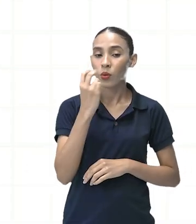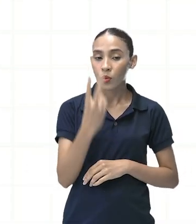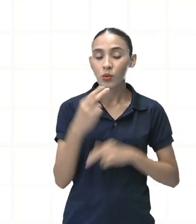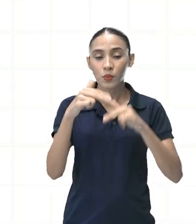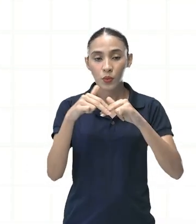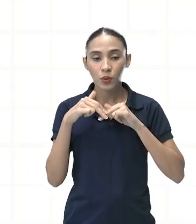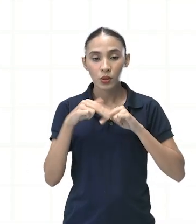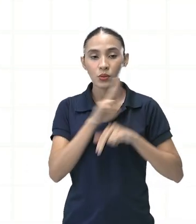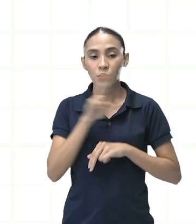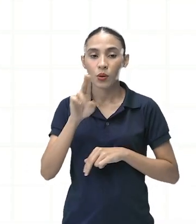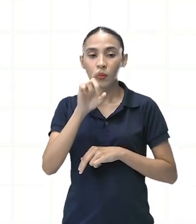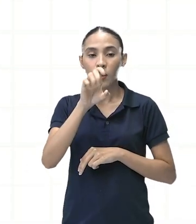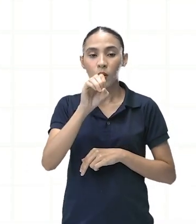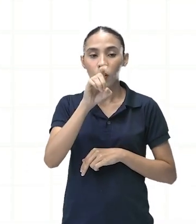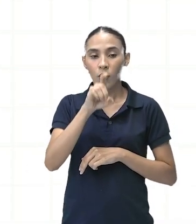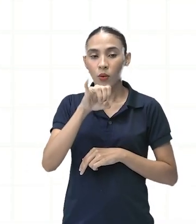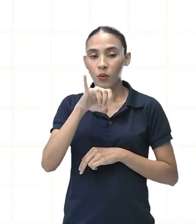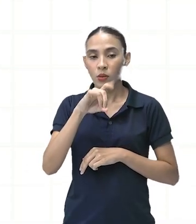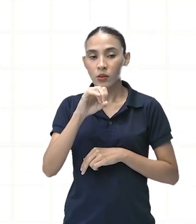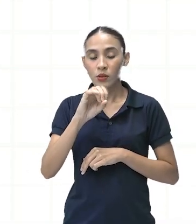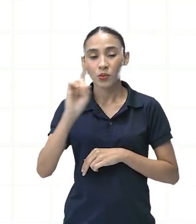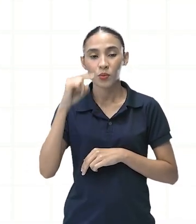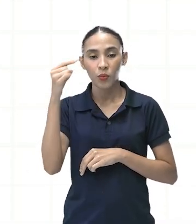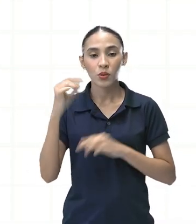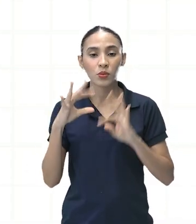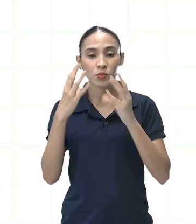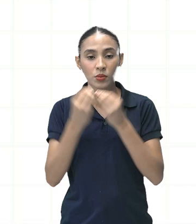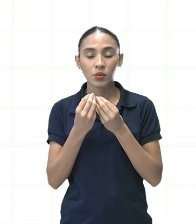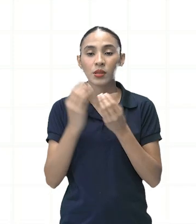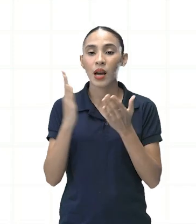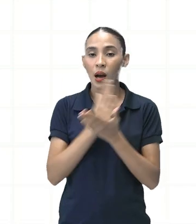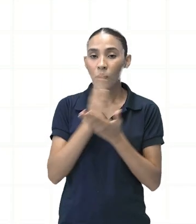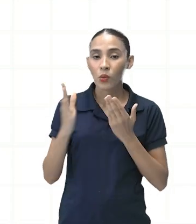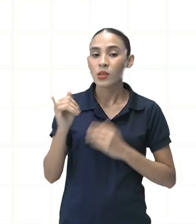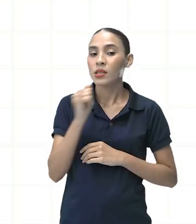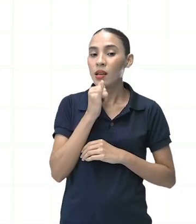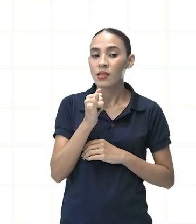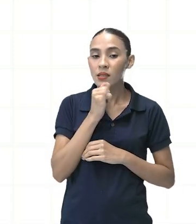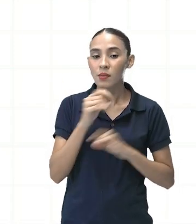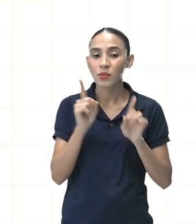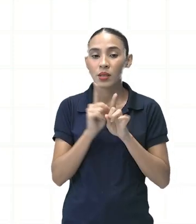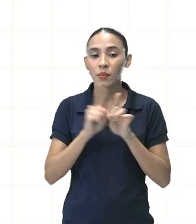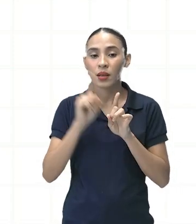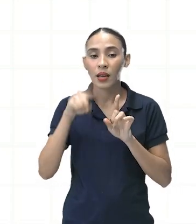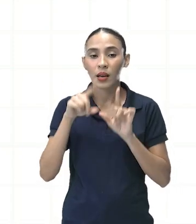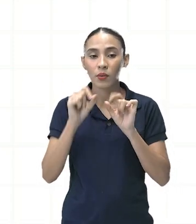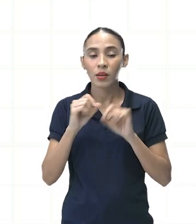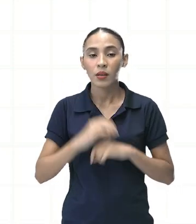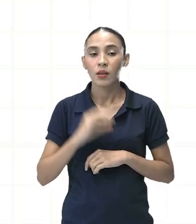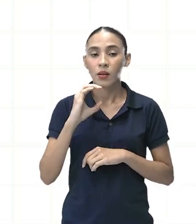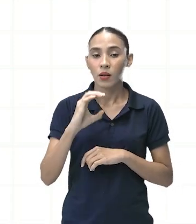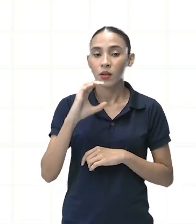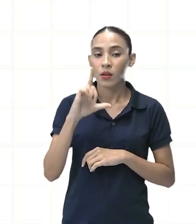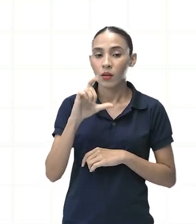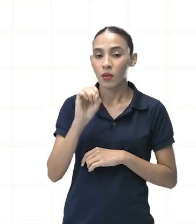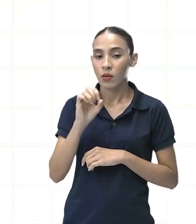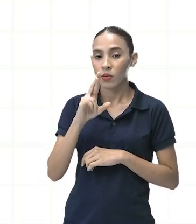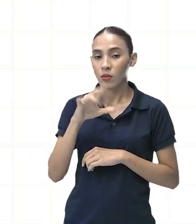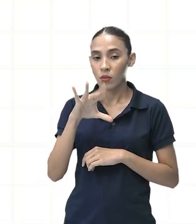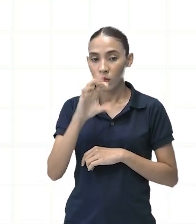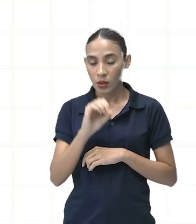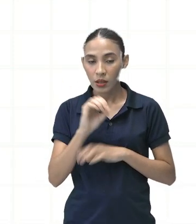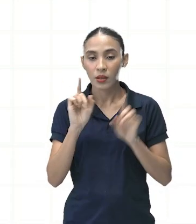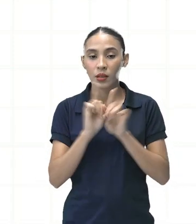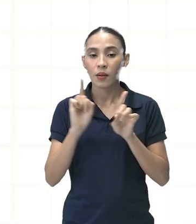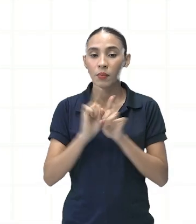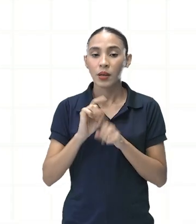por isso é chamado de óxido, e um outro elemento. Alguns exemplos dessas substâncias é o ácido clorídrico, como um ácido,